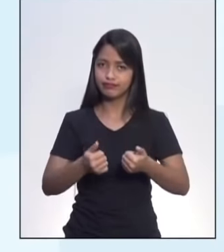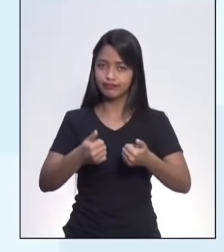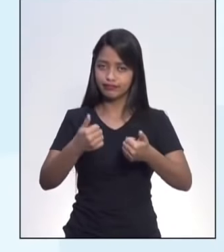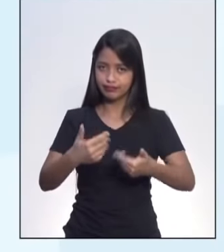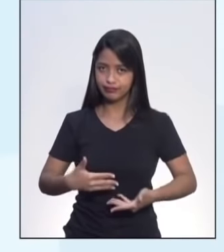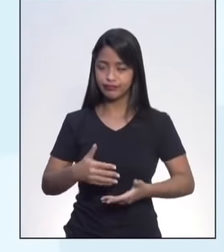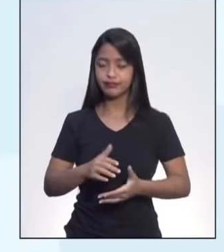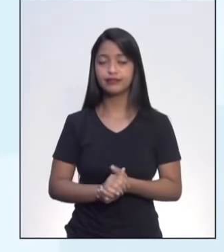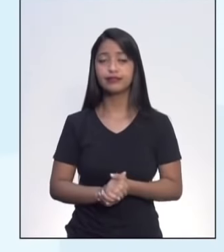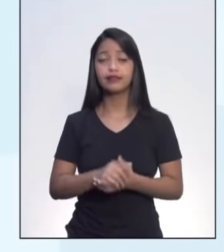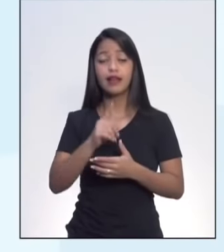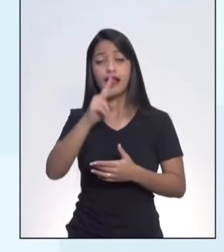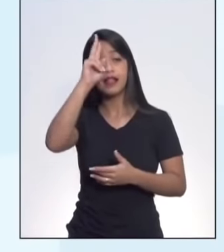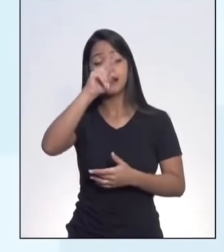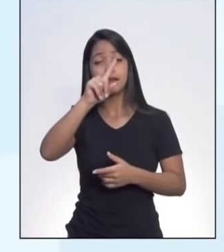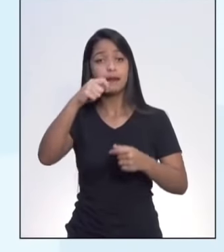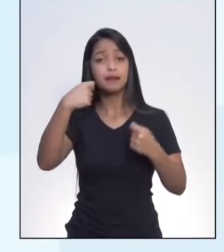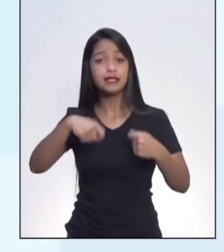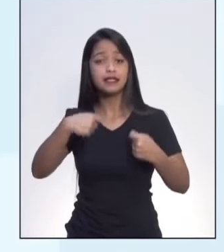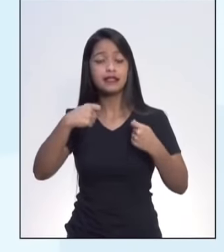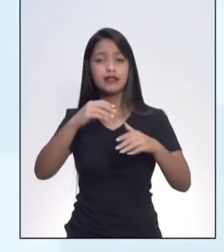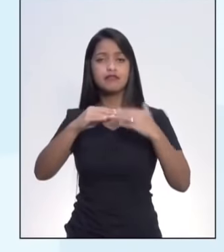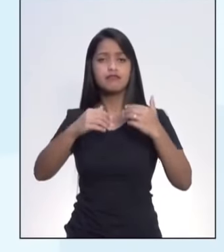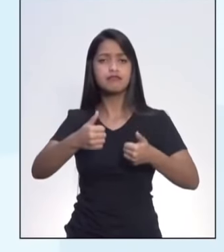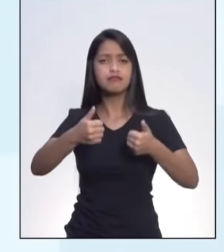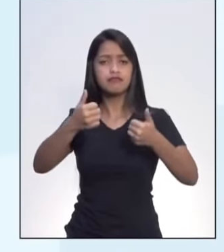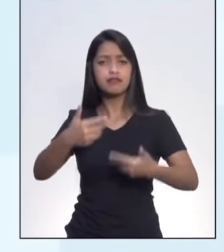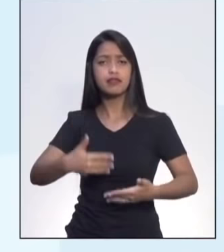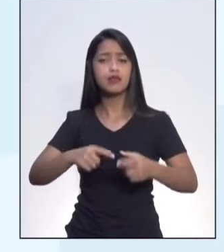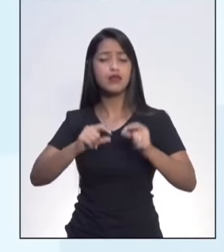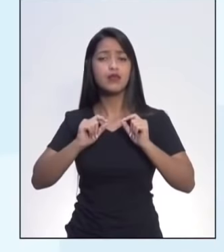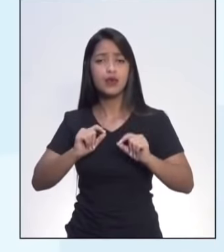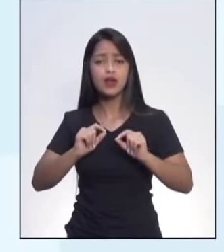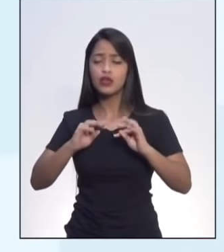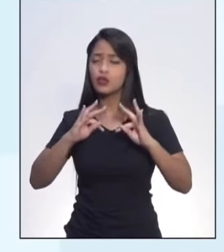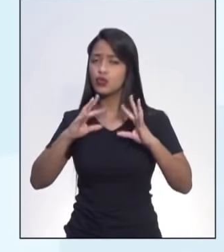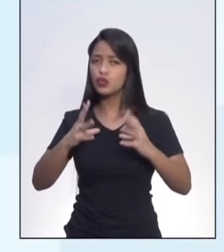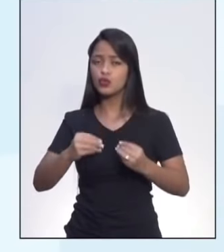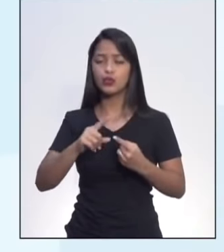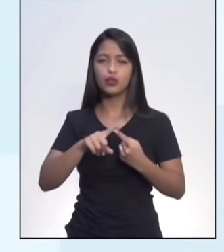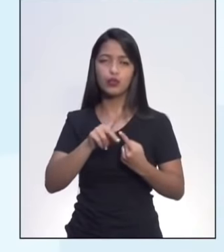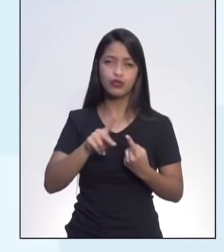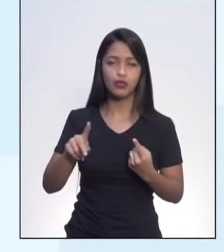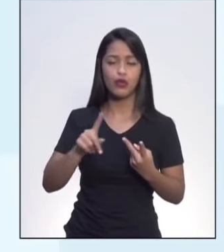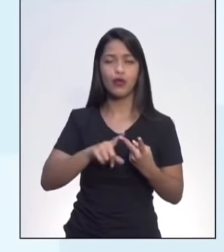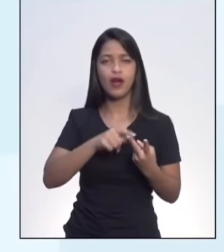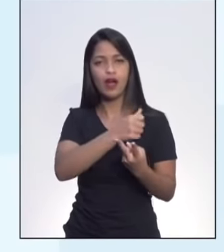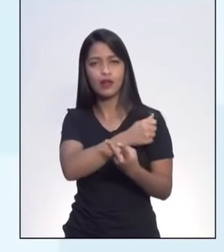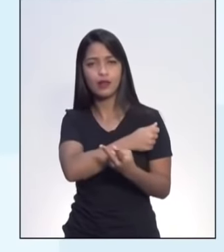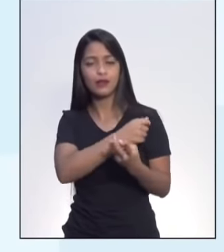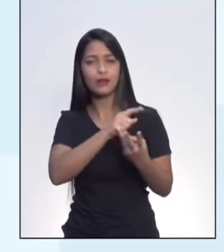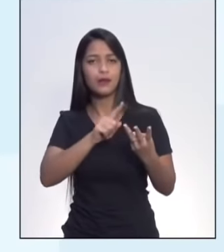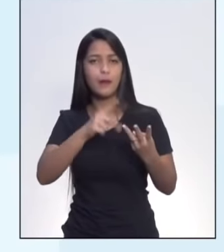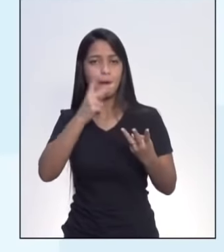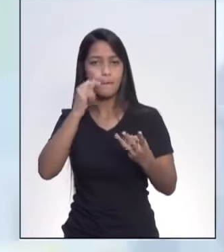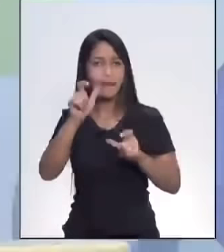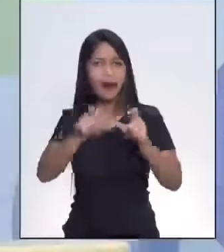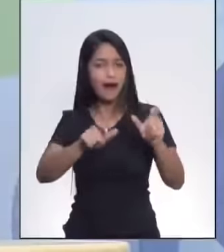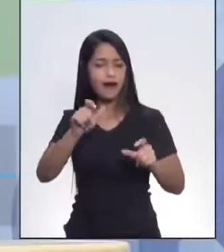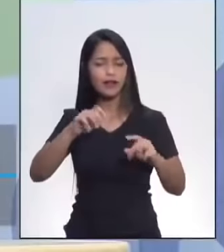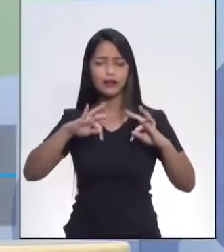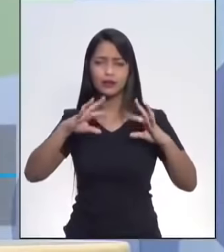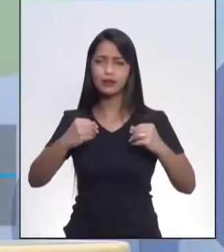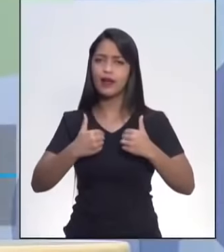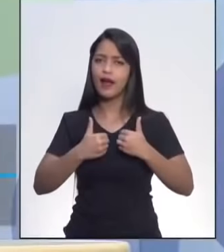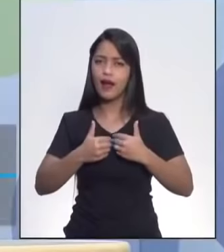todos os pontos, correto? Professores, alunos, pais, está aberto para todos vocês. Muito obrigada pela participação